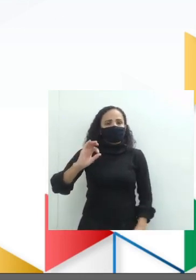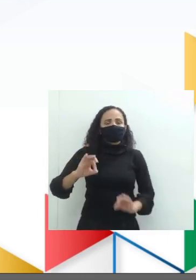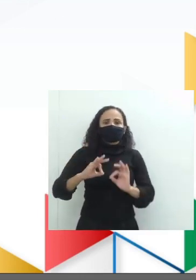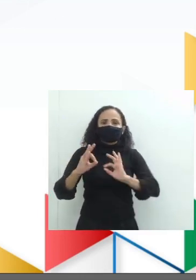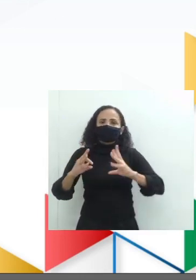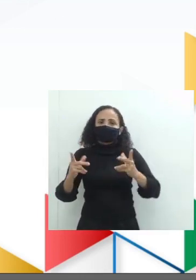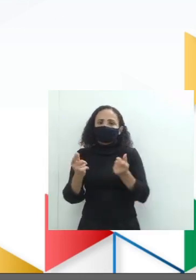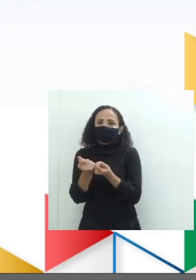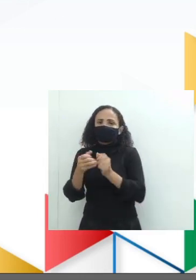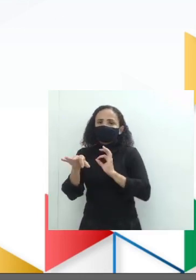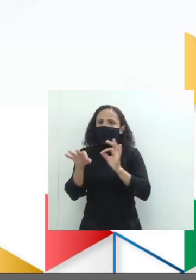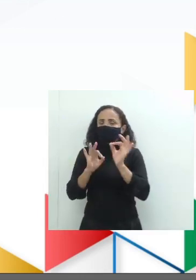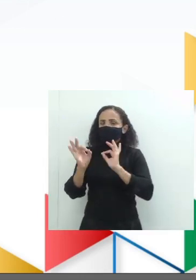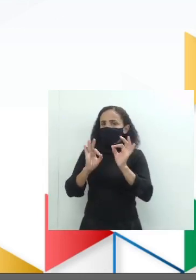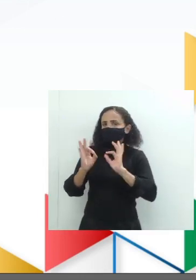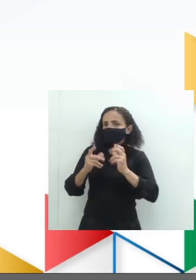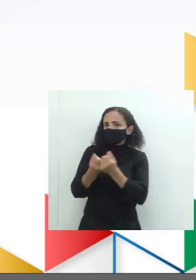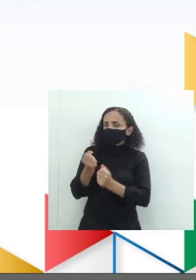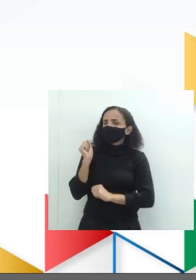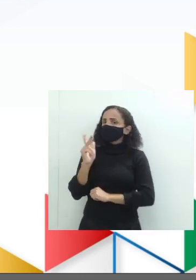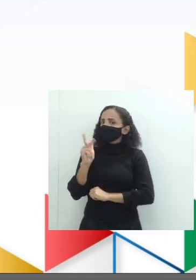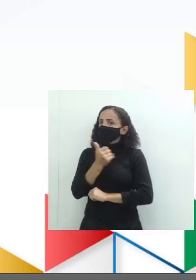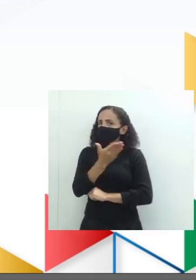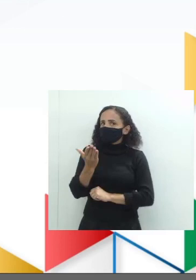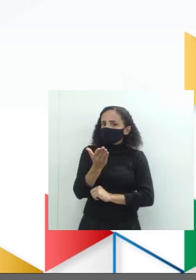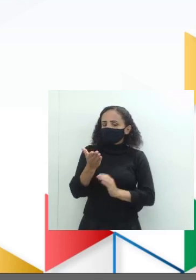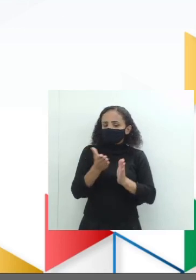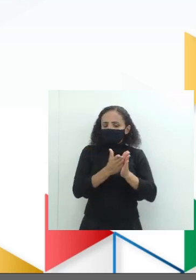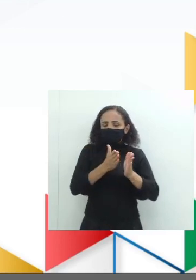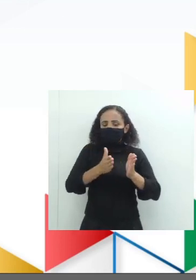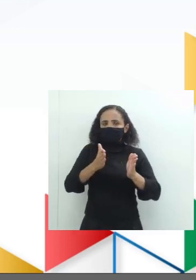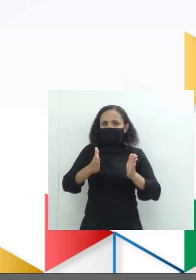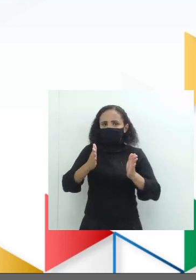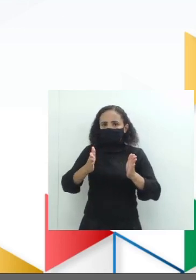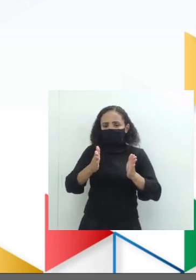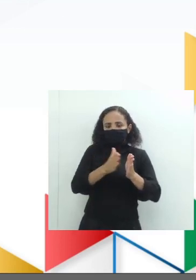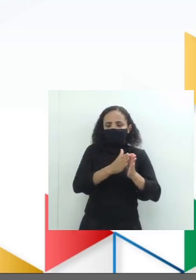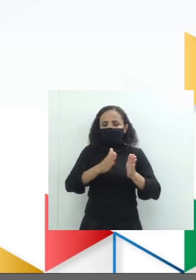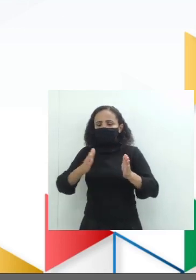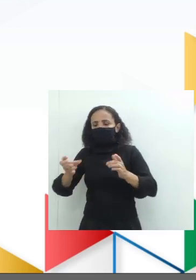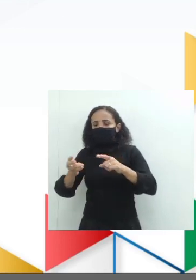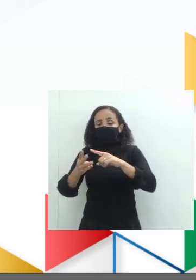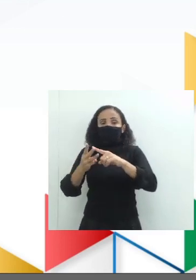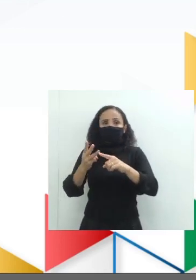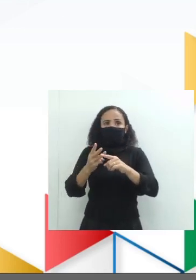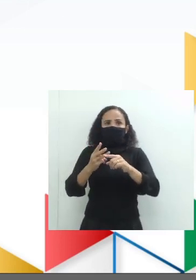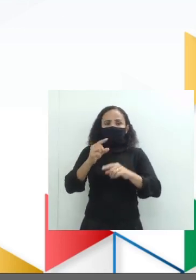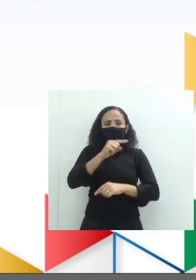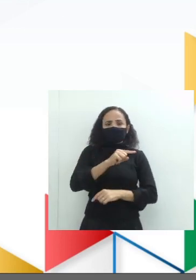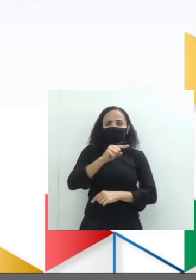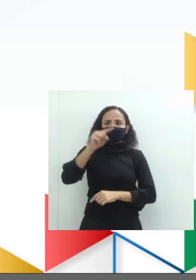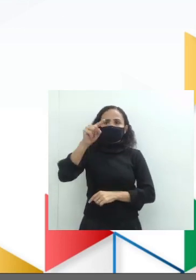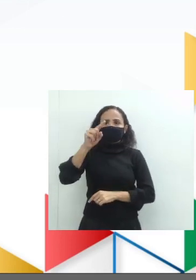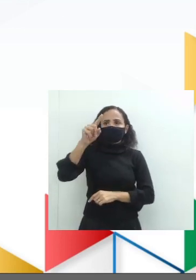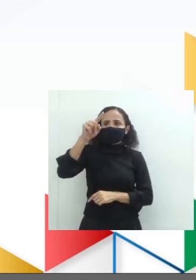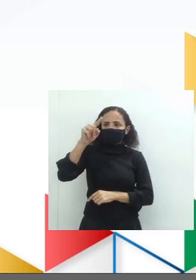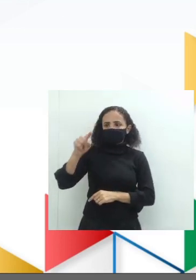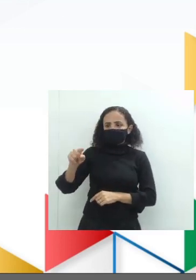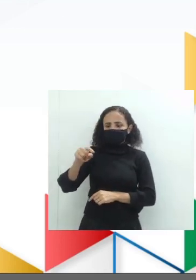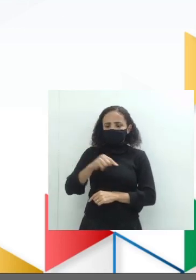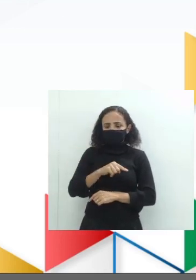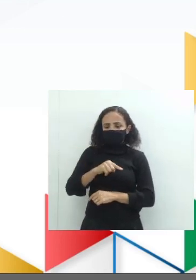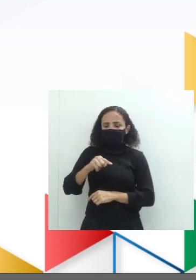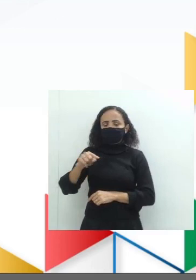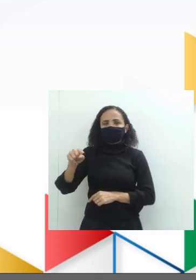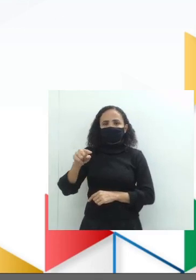fim o lado BC, ok? Na sequência. Ele também possui 3 ângulos internos, ok?